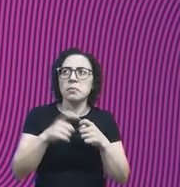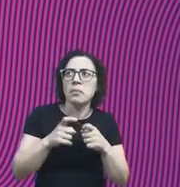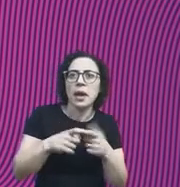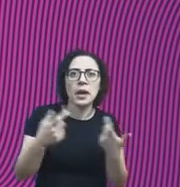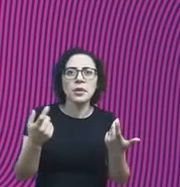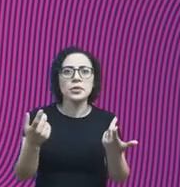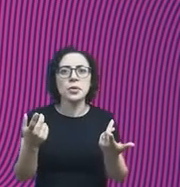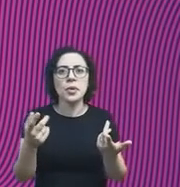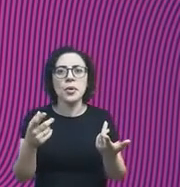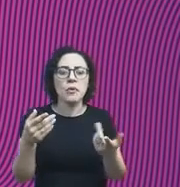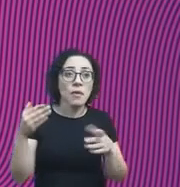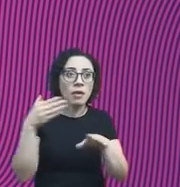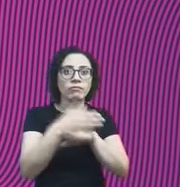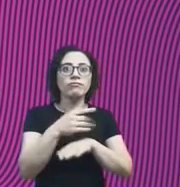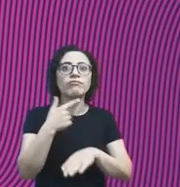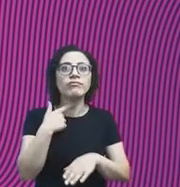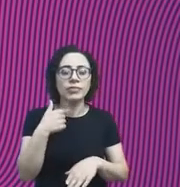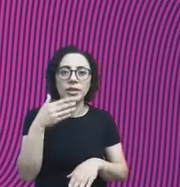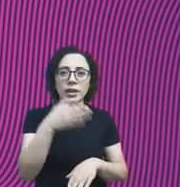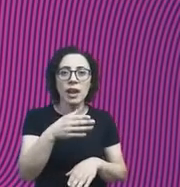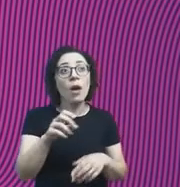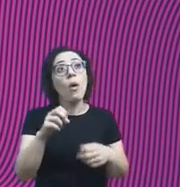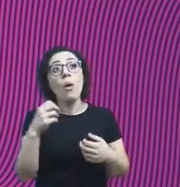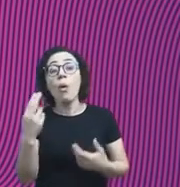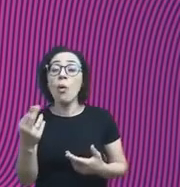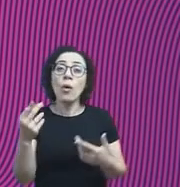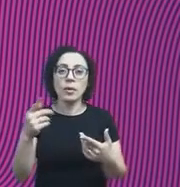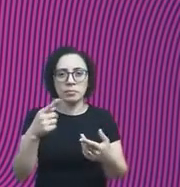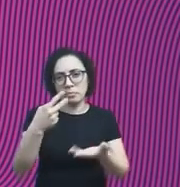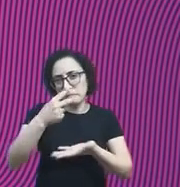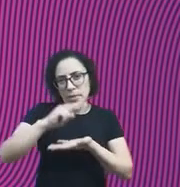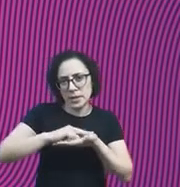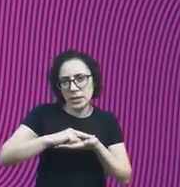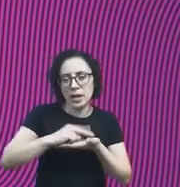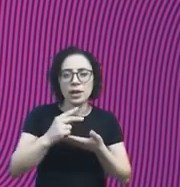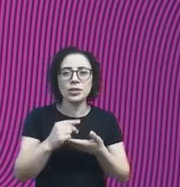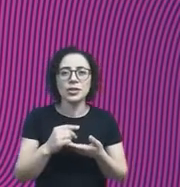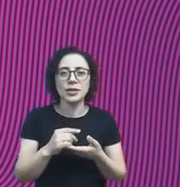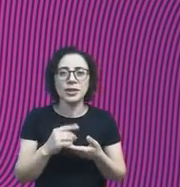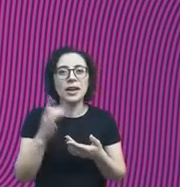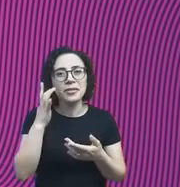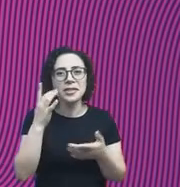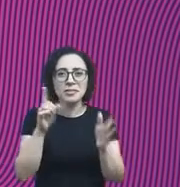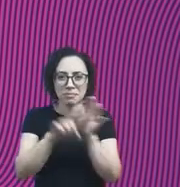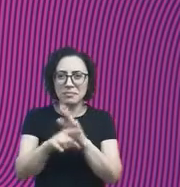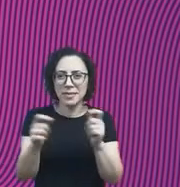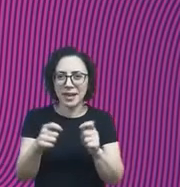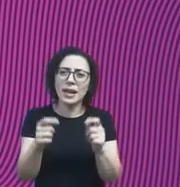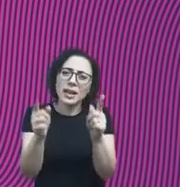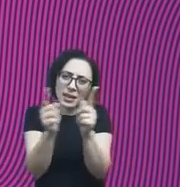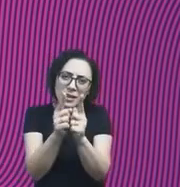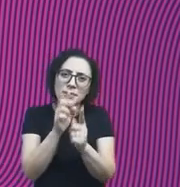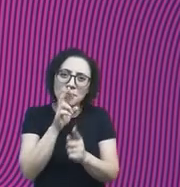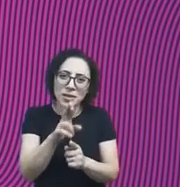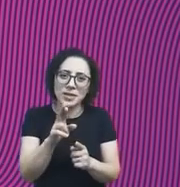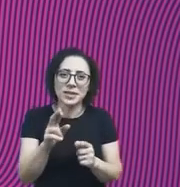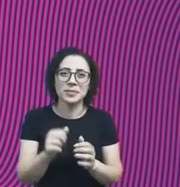pelas operadoras? São duas perguntinhas numa resposta curta, dentro do possível.